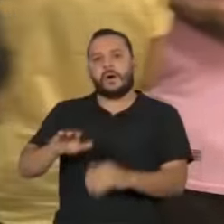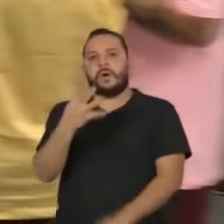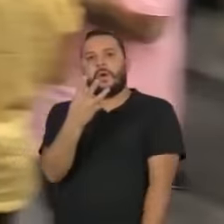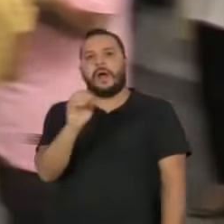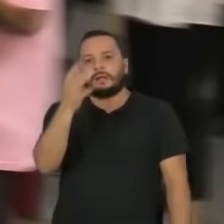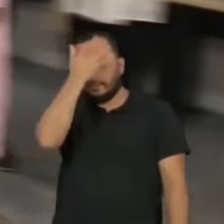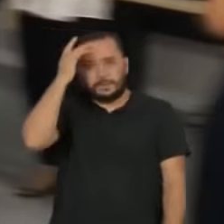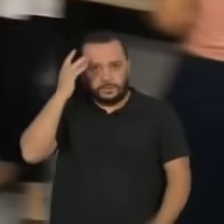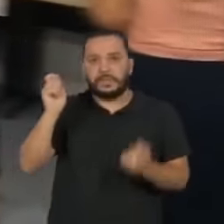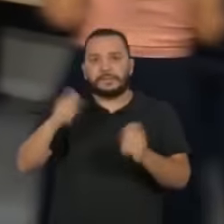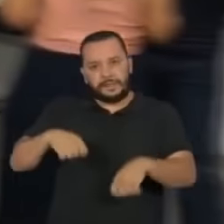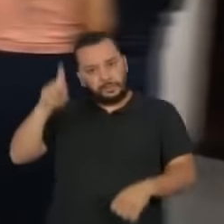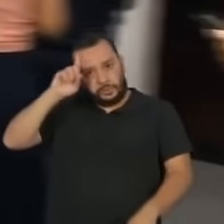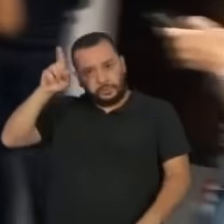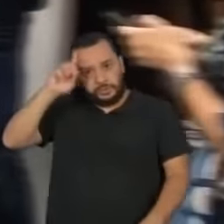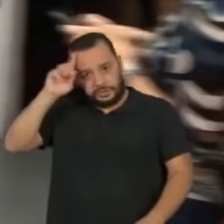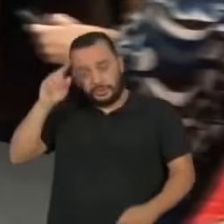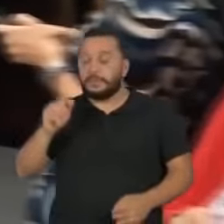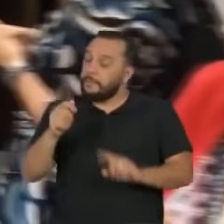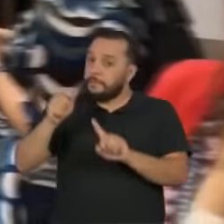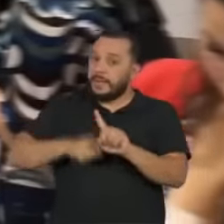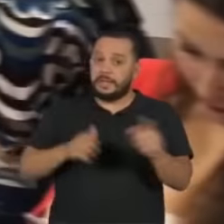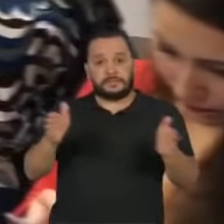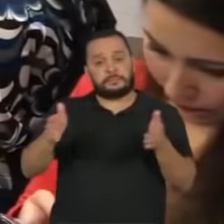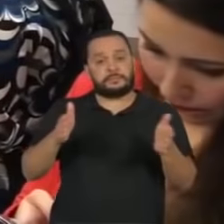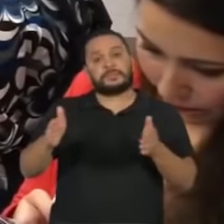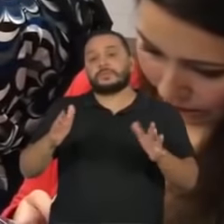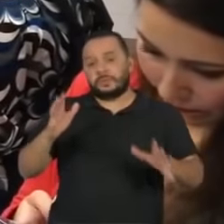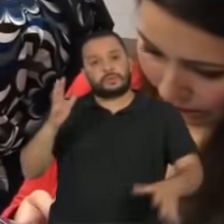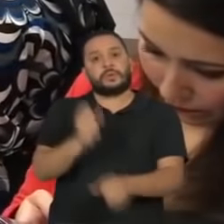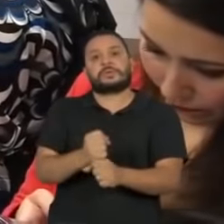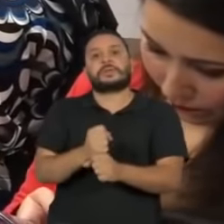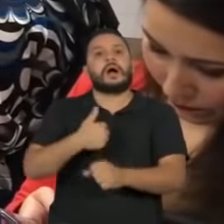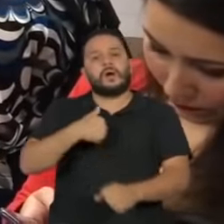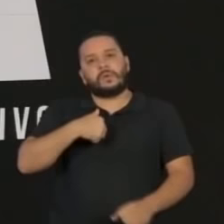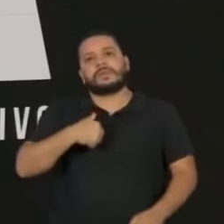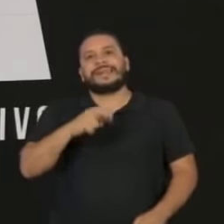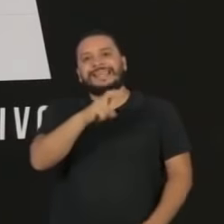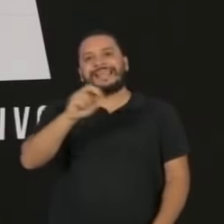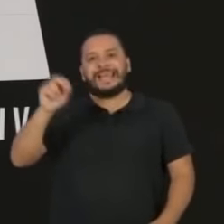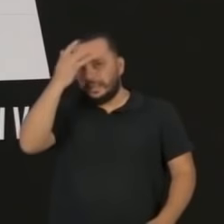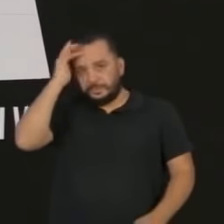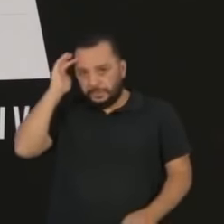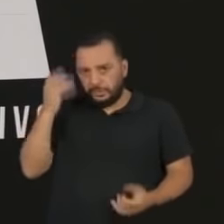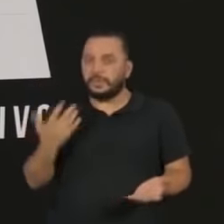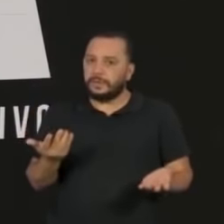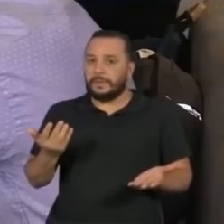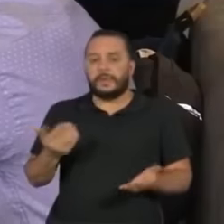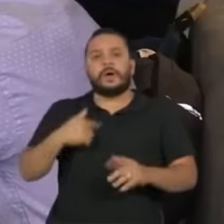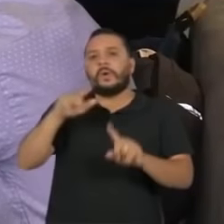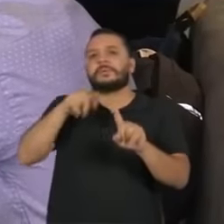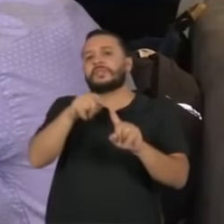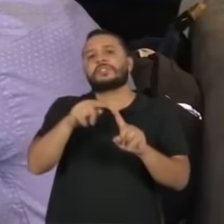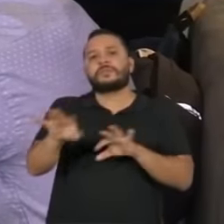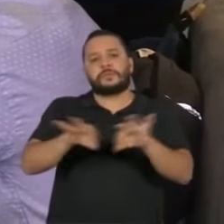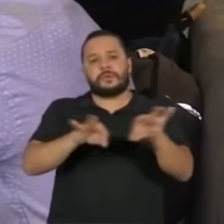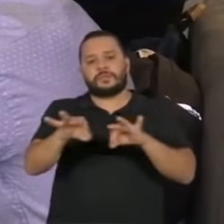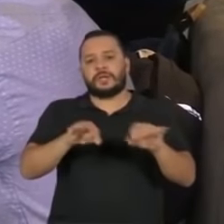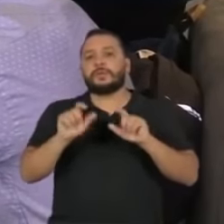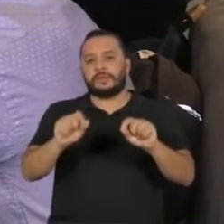pessoas. Por mês são esperados, em média, 500 empreendedores passando pelo local. O principal objetivo da